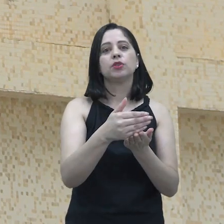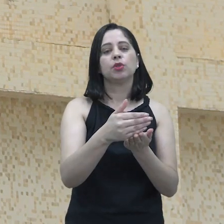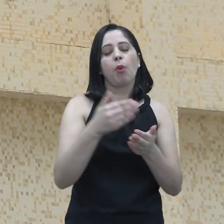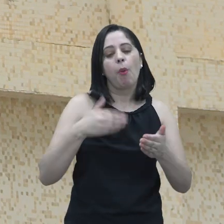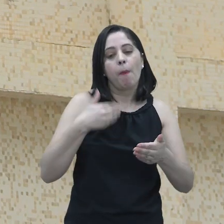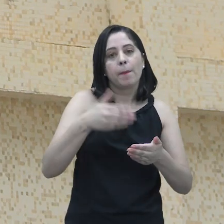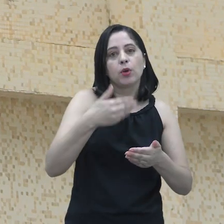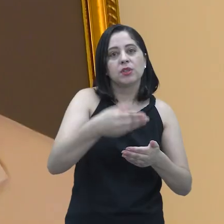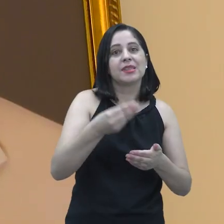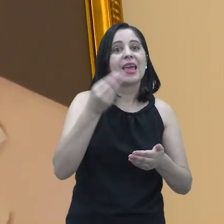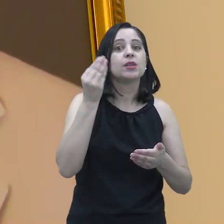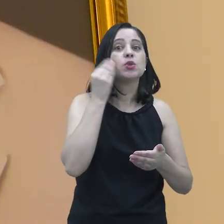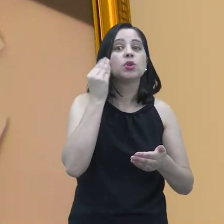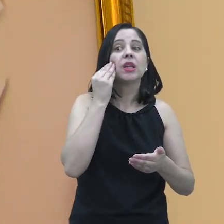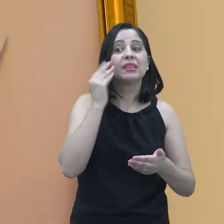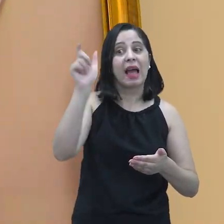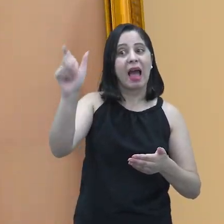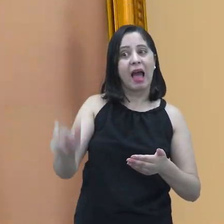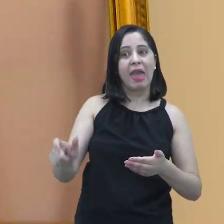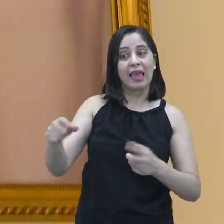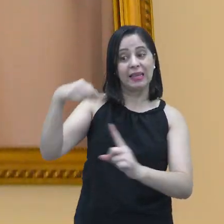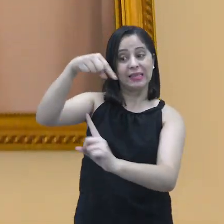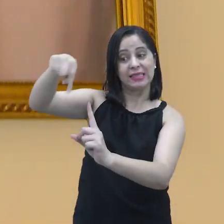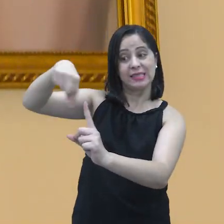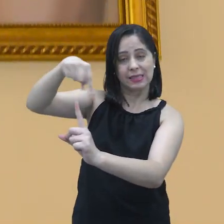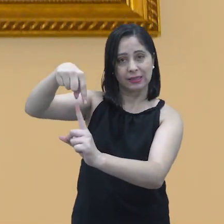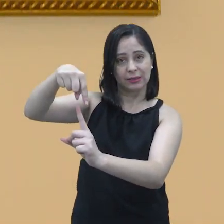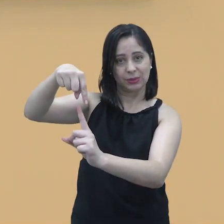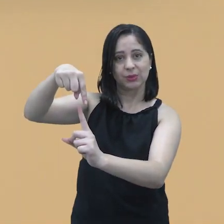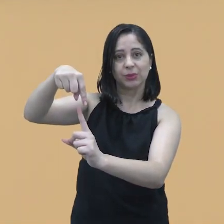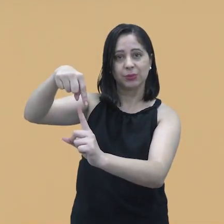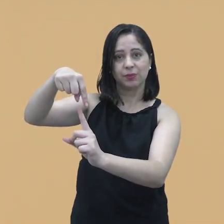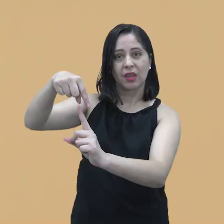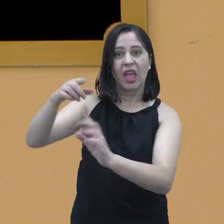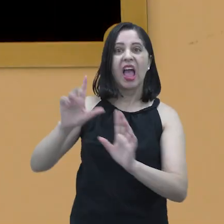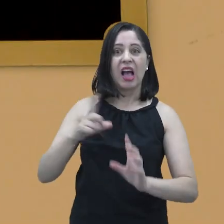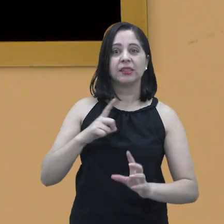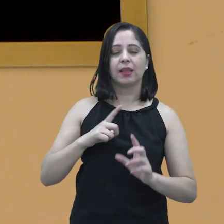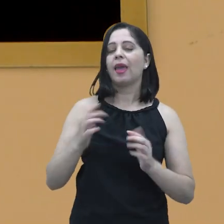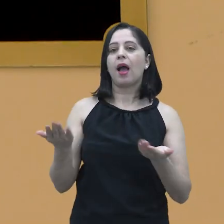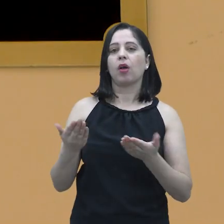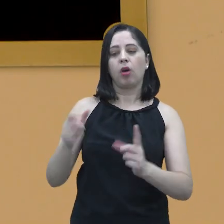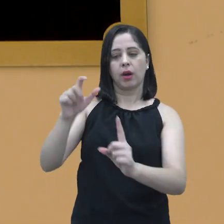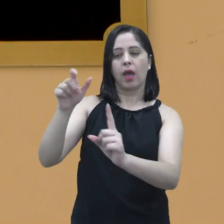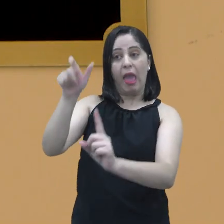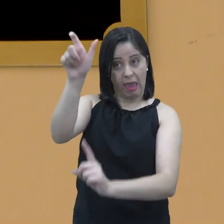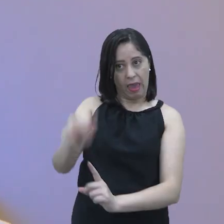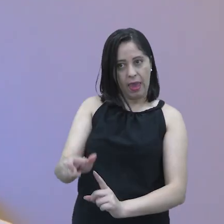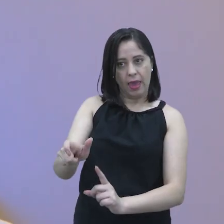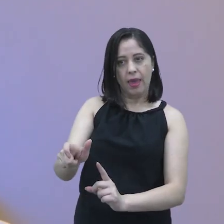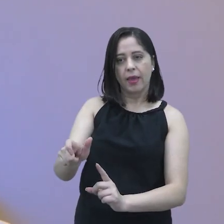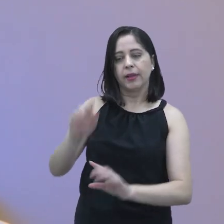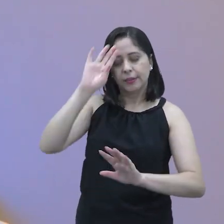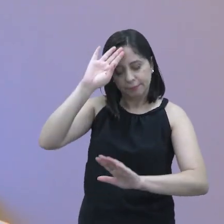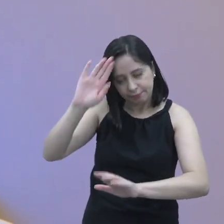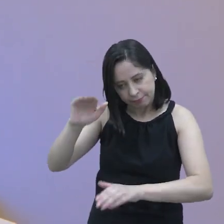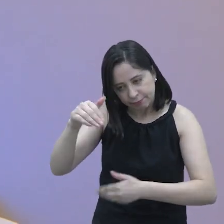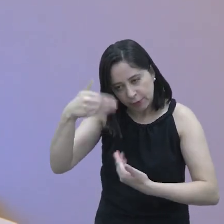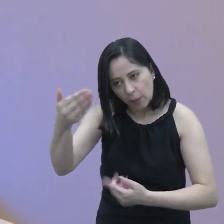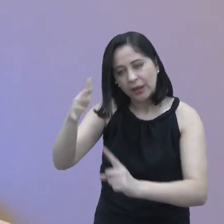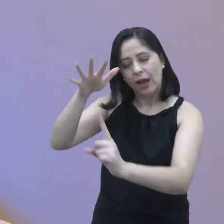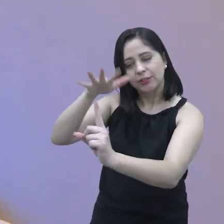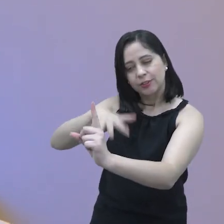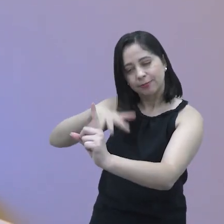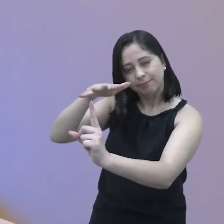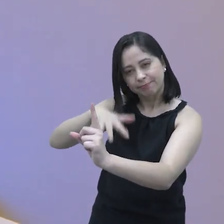de canonização. Hoje, o nome Franz de Castro Holsworth carrega o título de venerável, motivo de orgulho para a